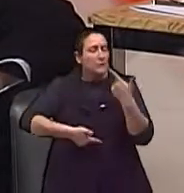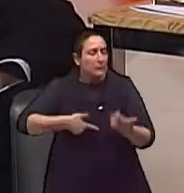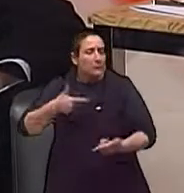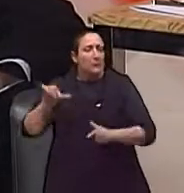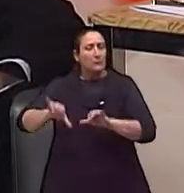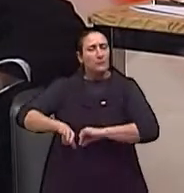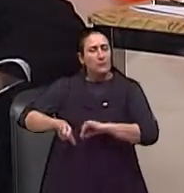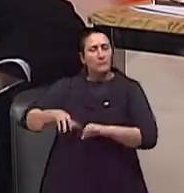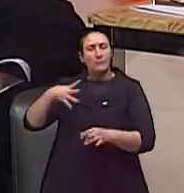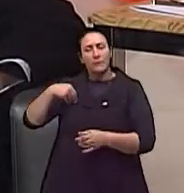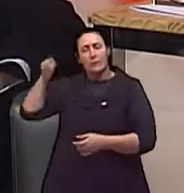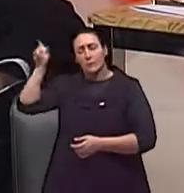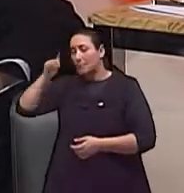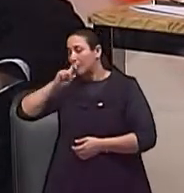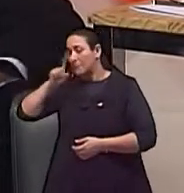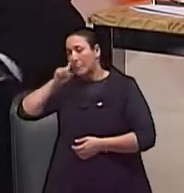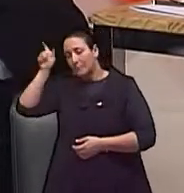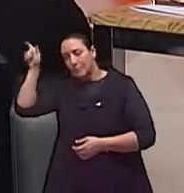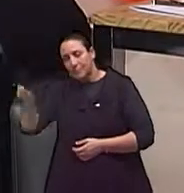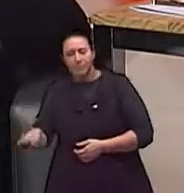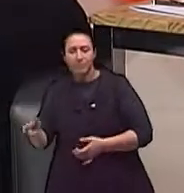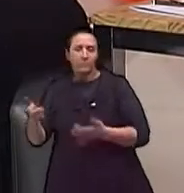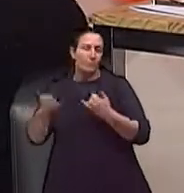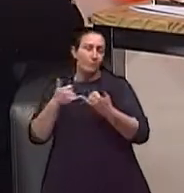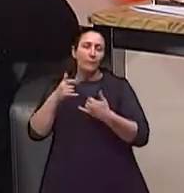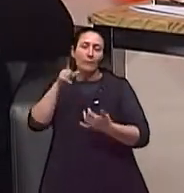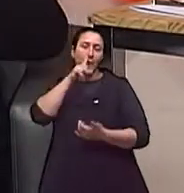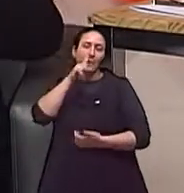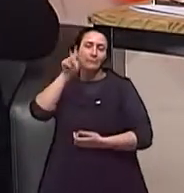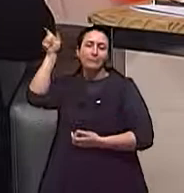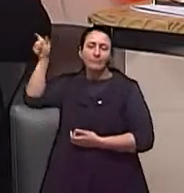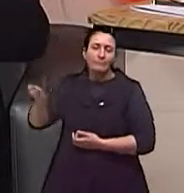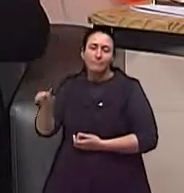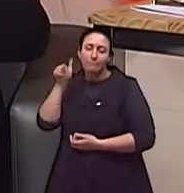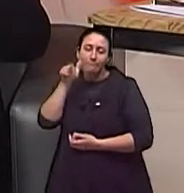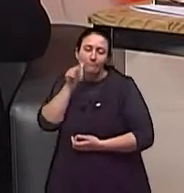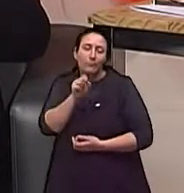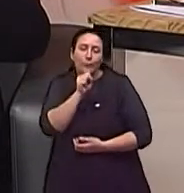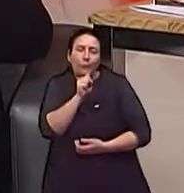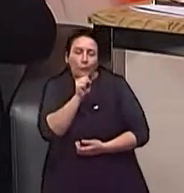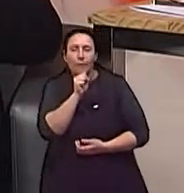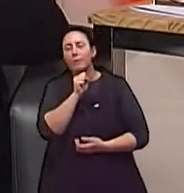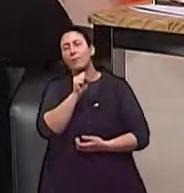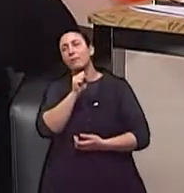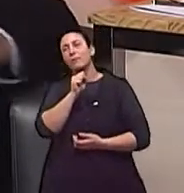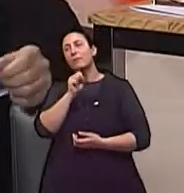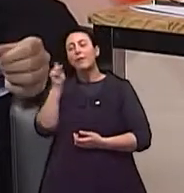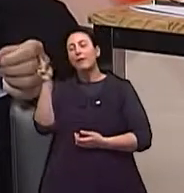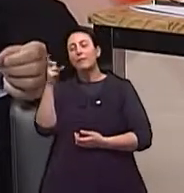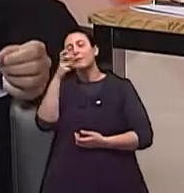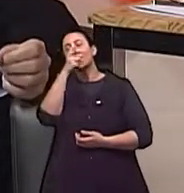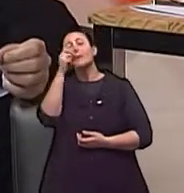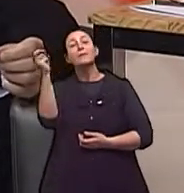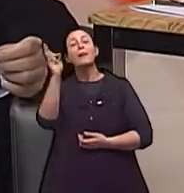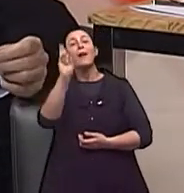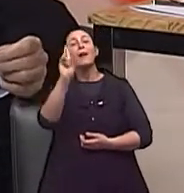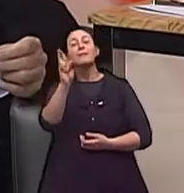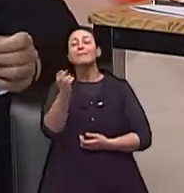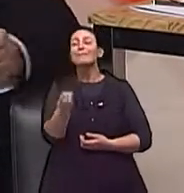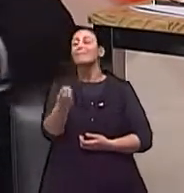A então a senhora lá vovó eh dá R 500 de de